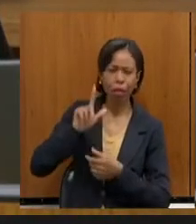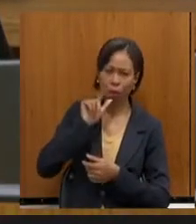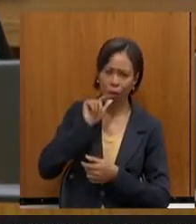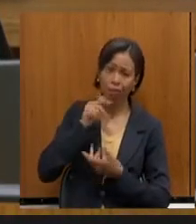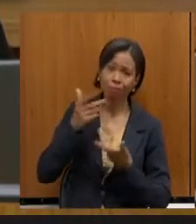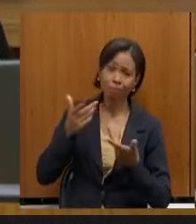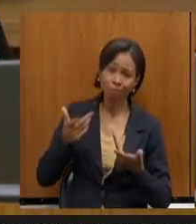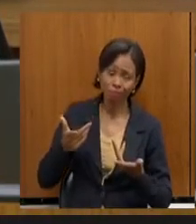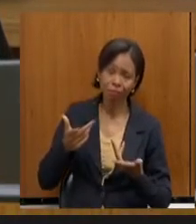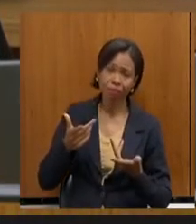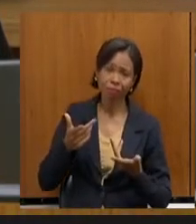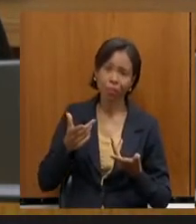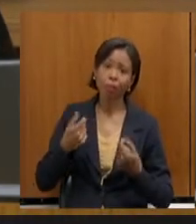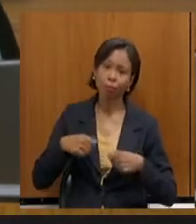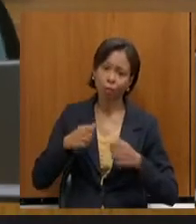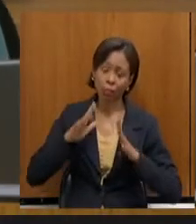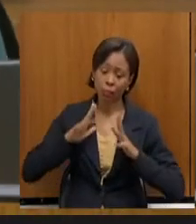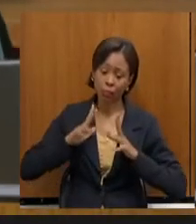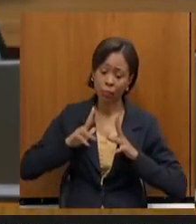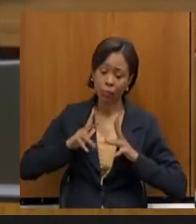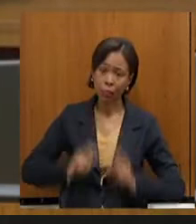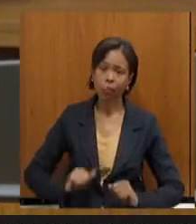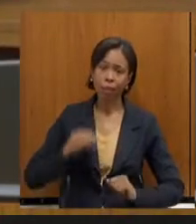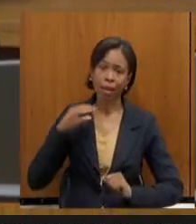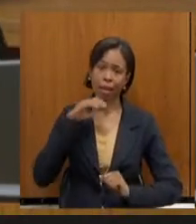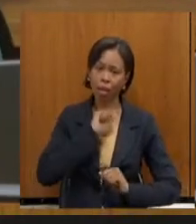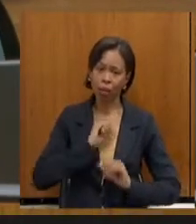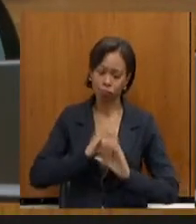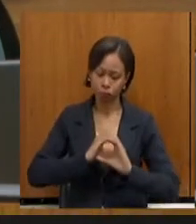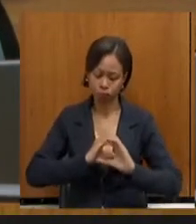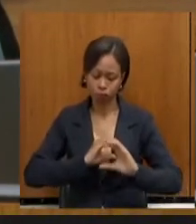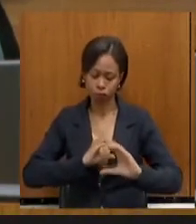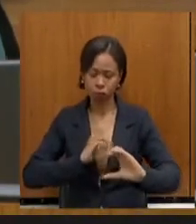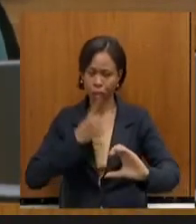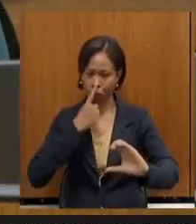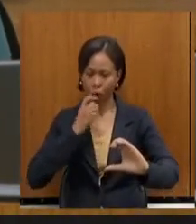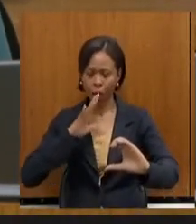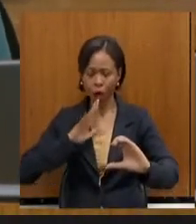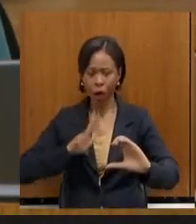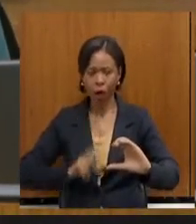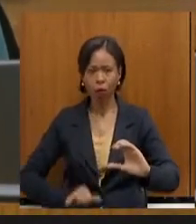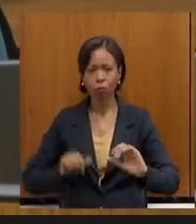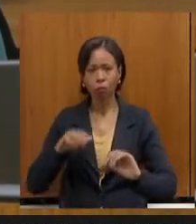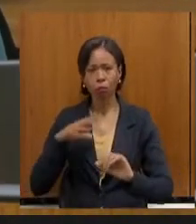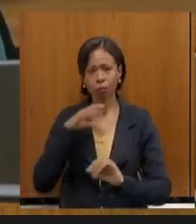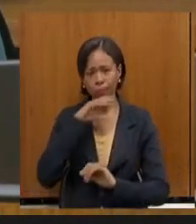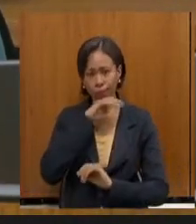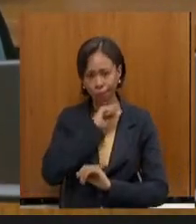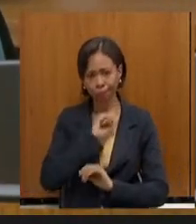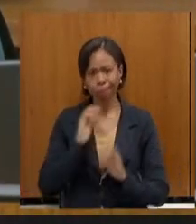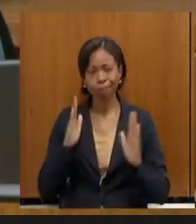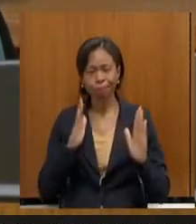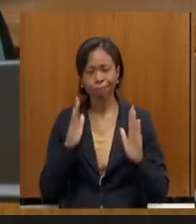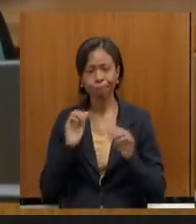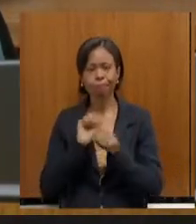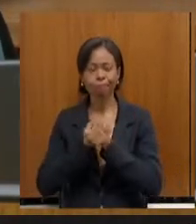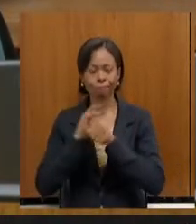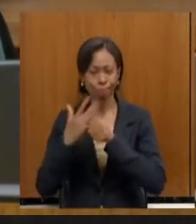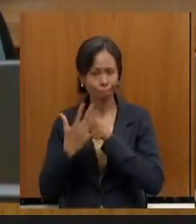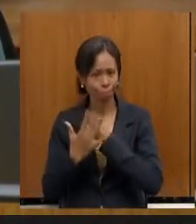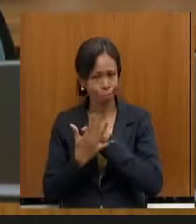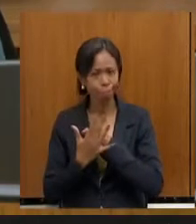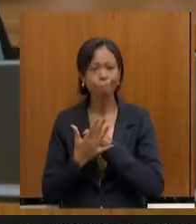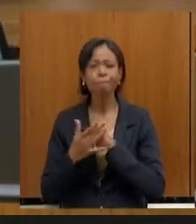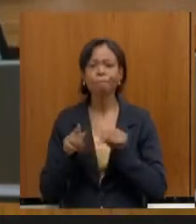de esgoto no estado de Minas Gerais esse momento de pandemia a questão da abastecimento público também se tornou uma questão